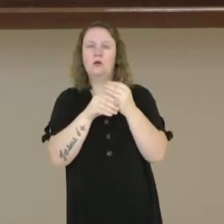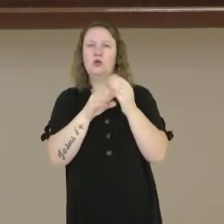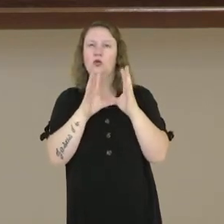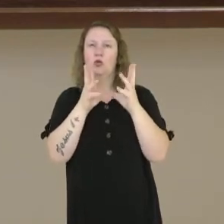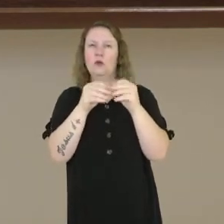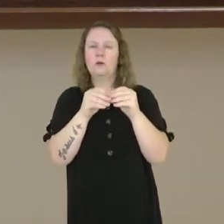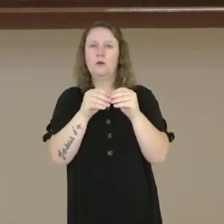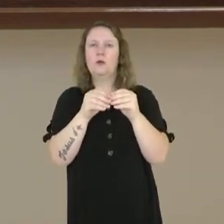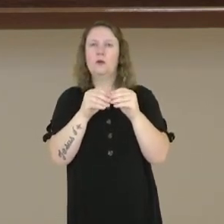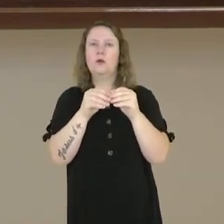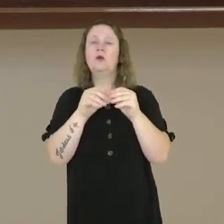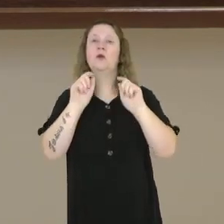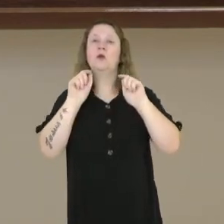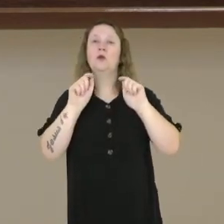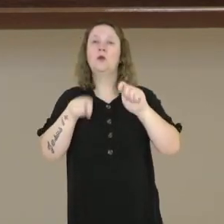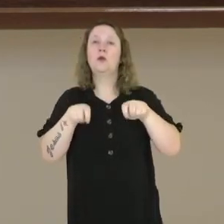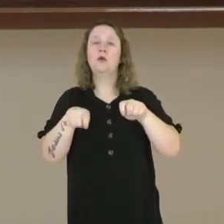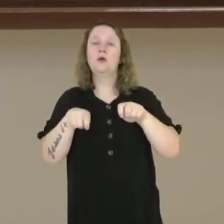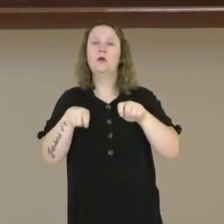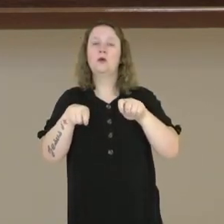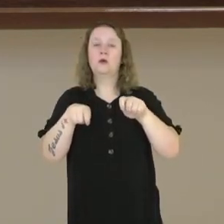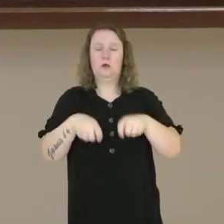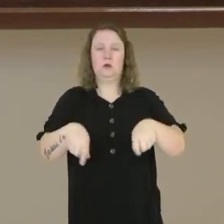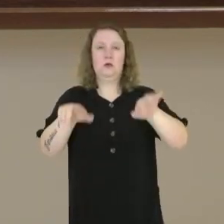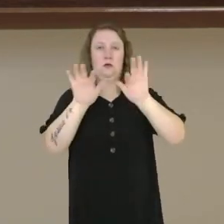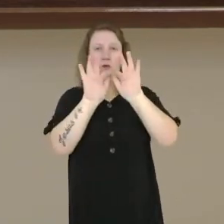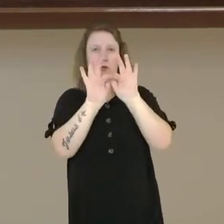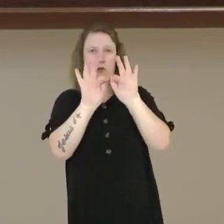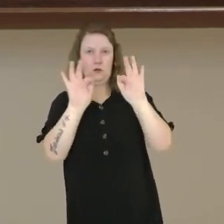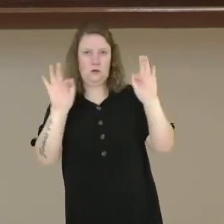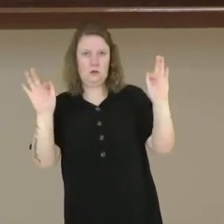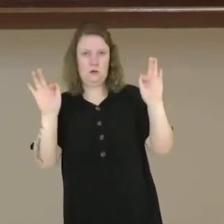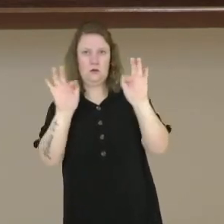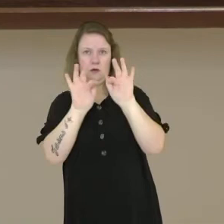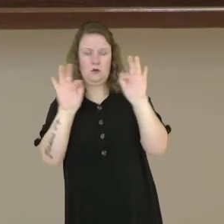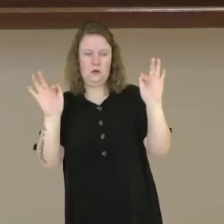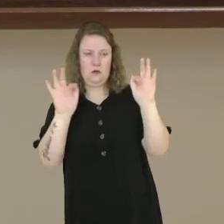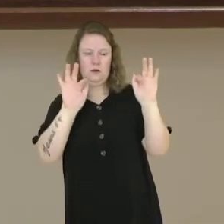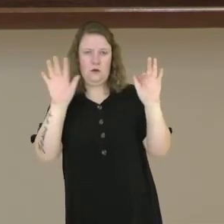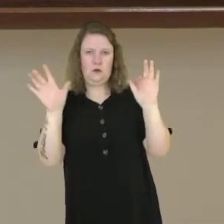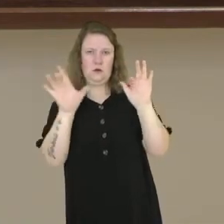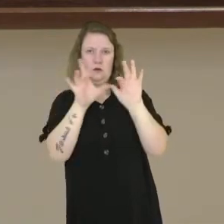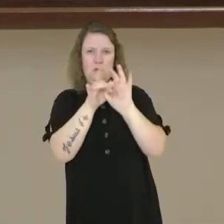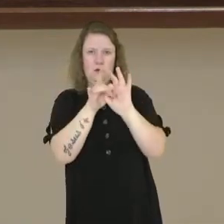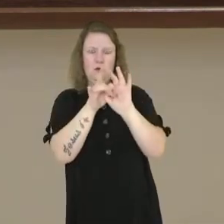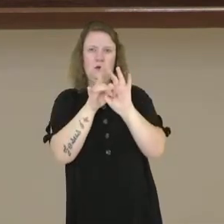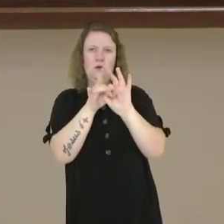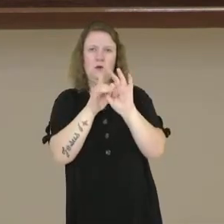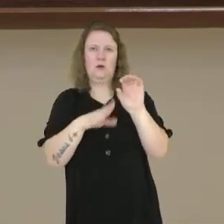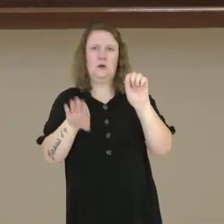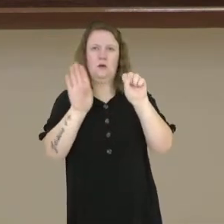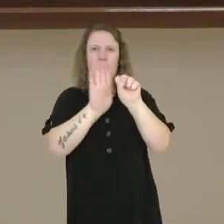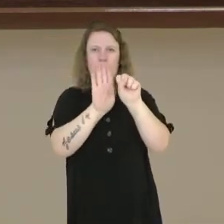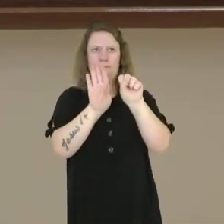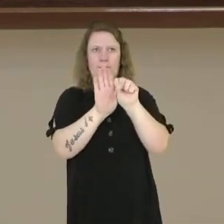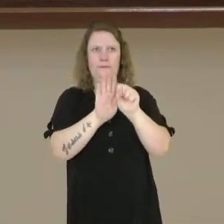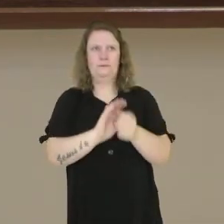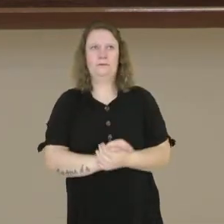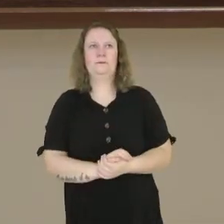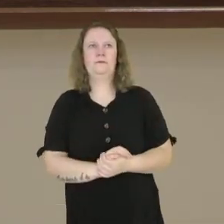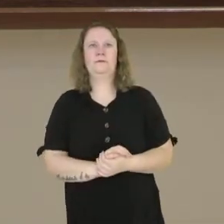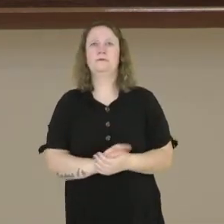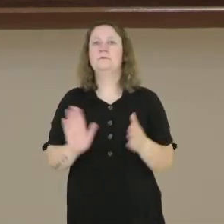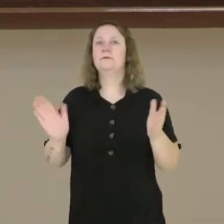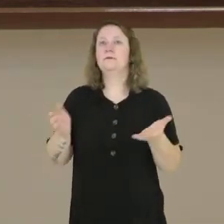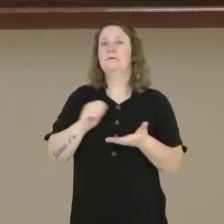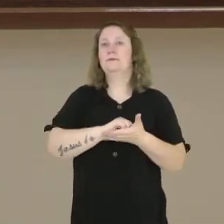sujeito, eu vou ter aqui uma oração substantiva, uma oração subordinada substantiva, ok? Então, a